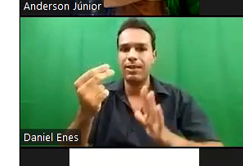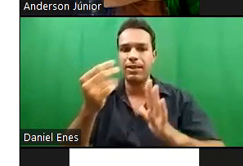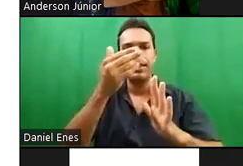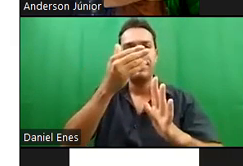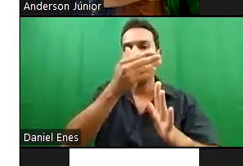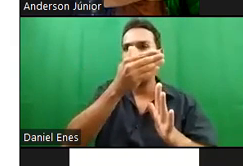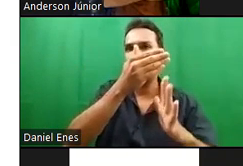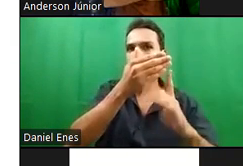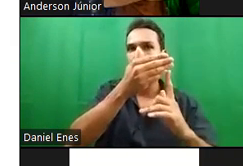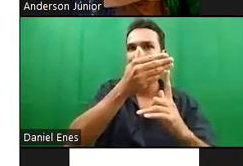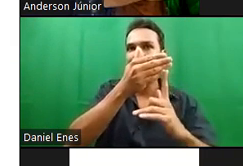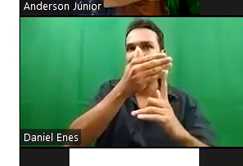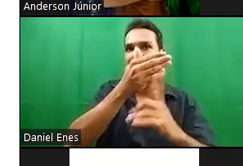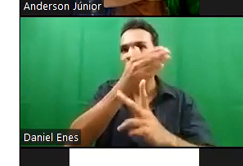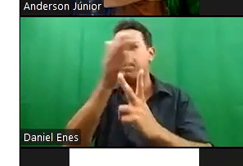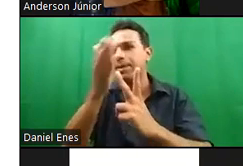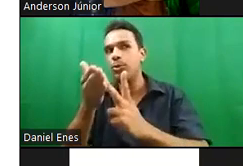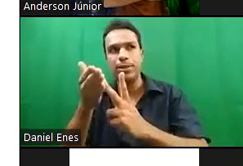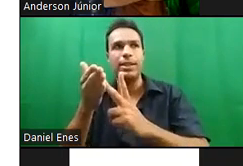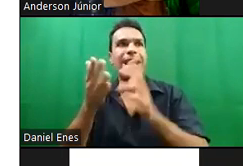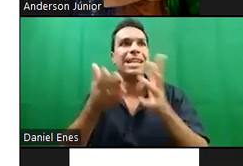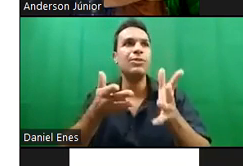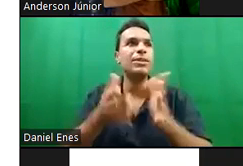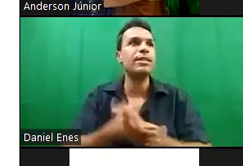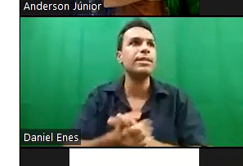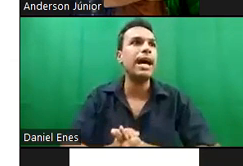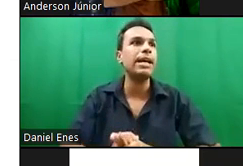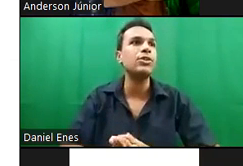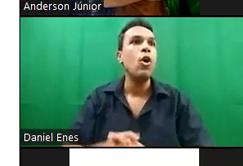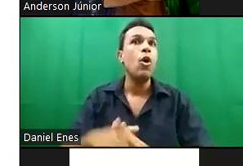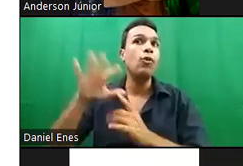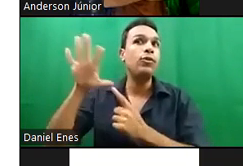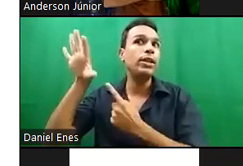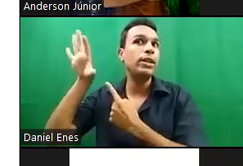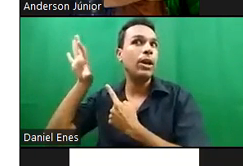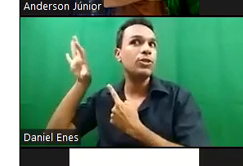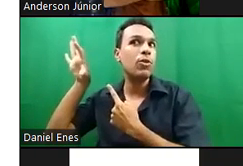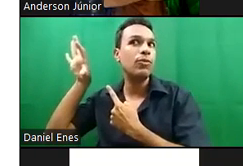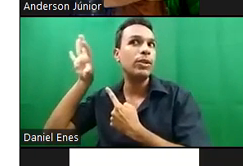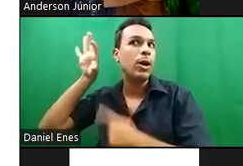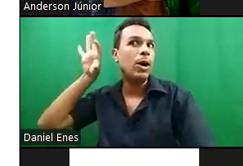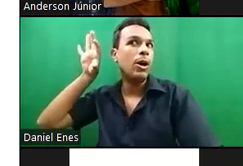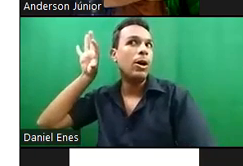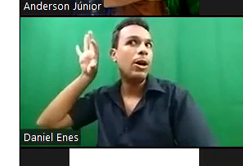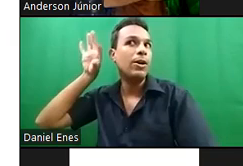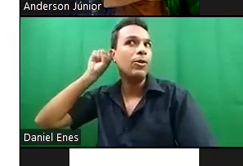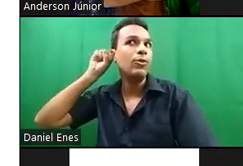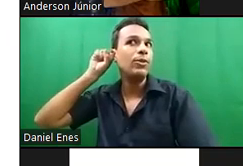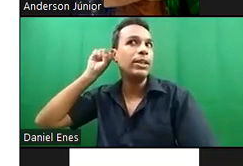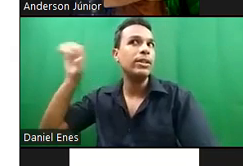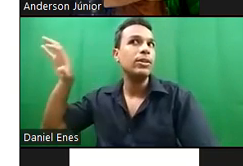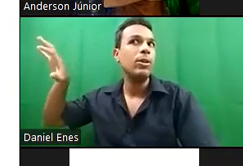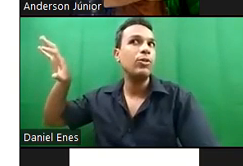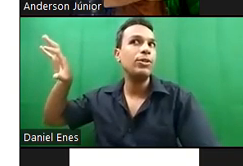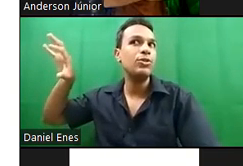ela deriva uma palavra para outra na língua de sinais? Ouvir. Olha só o ouvir, ó.